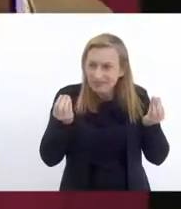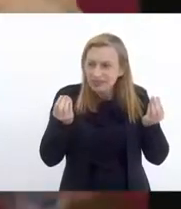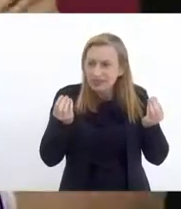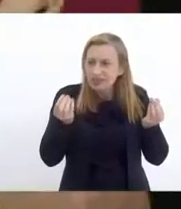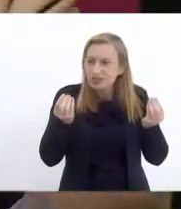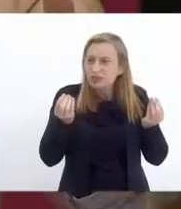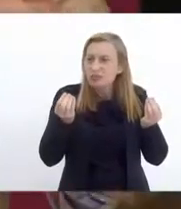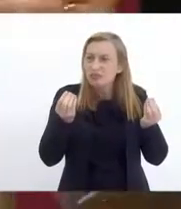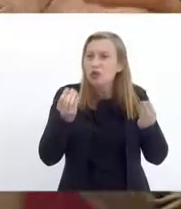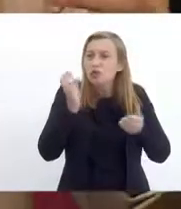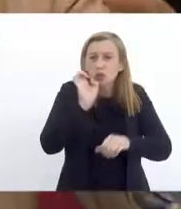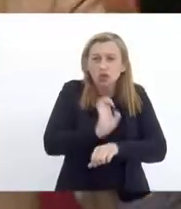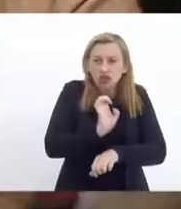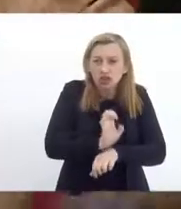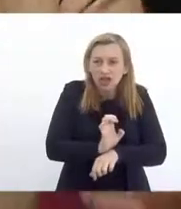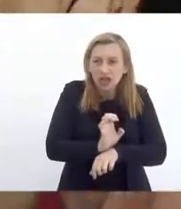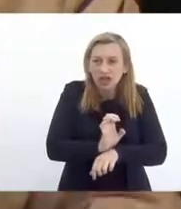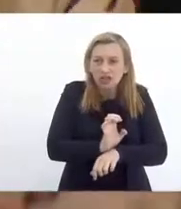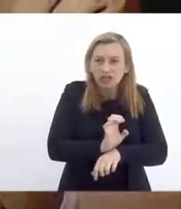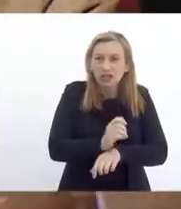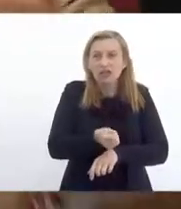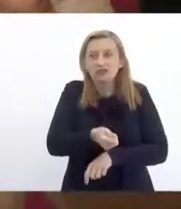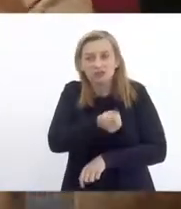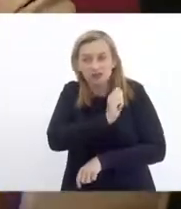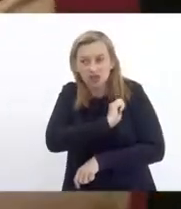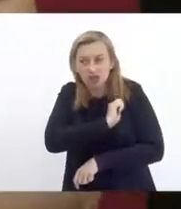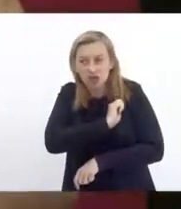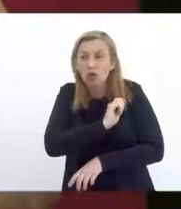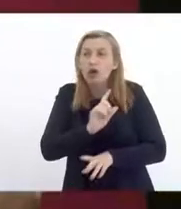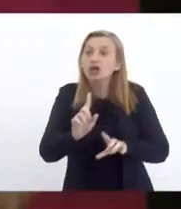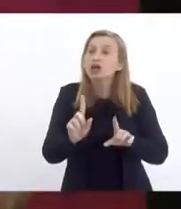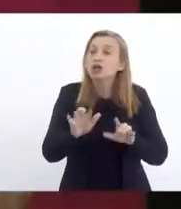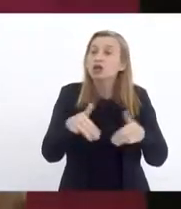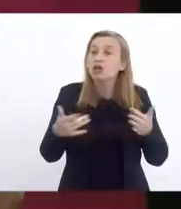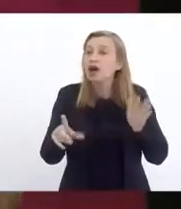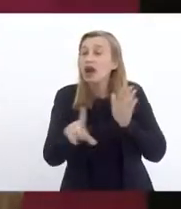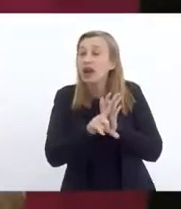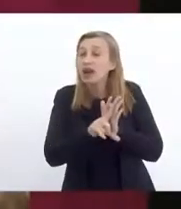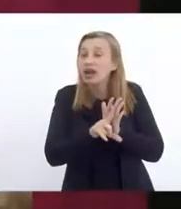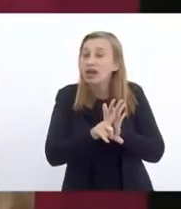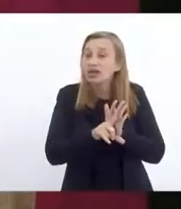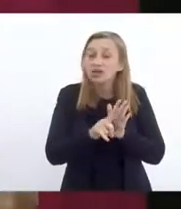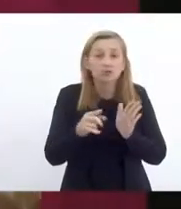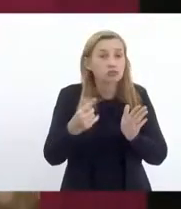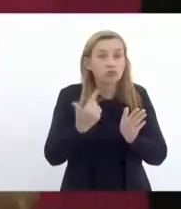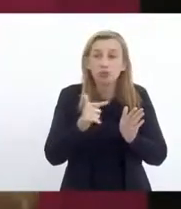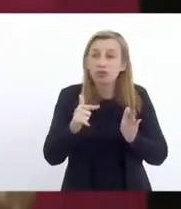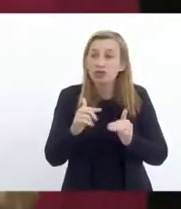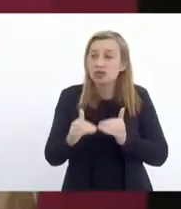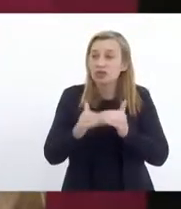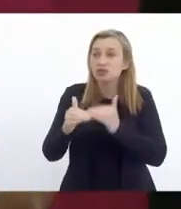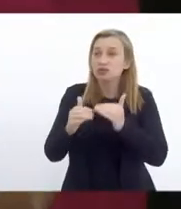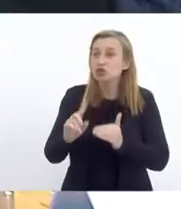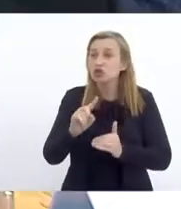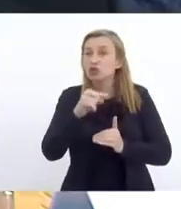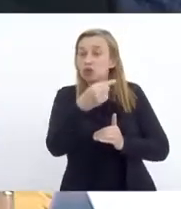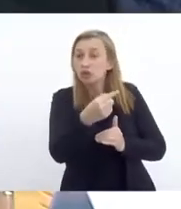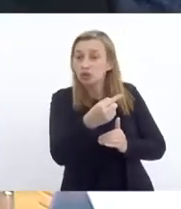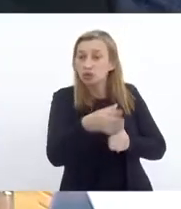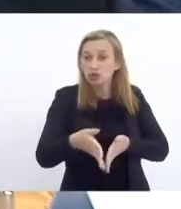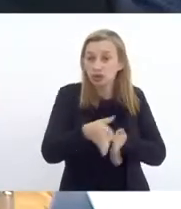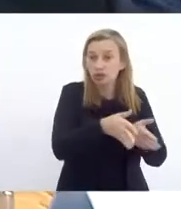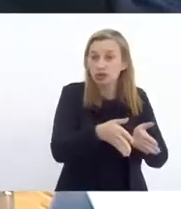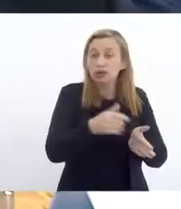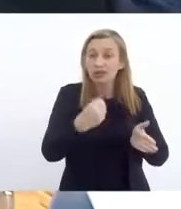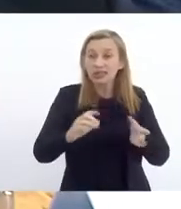do regime, porque o Estado está em regime de recuperação fiscal. E como a lei não podia ser desenvolvida de outra maneira, que ela só poderia ser desenvolvida